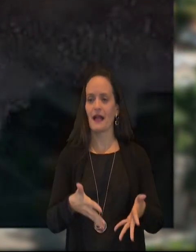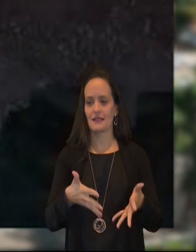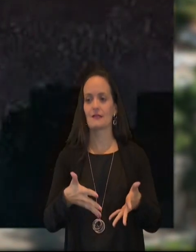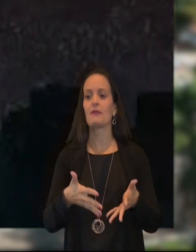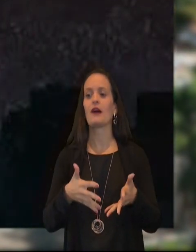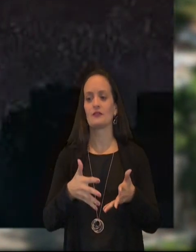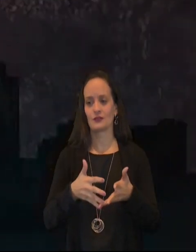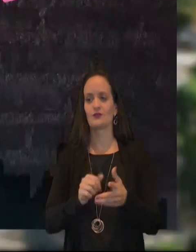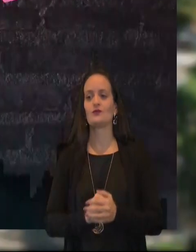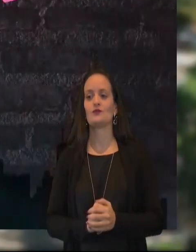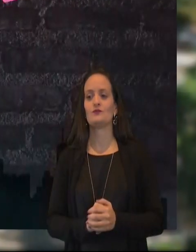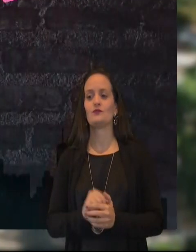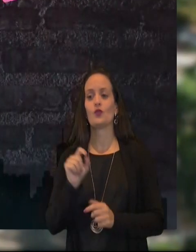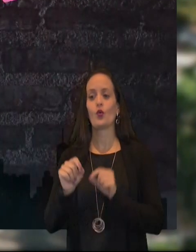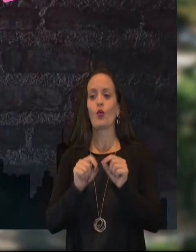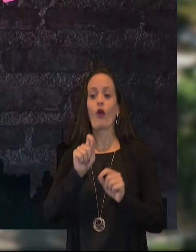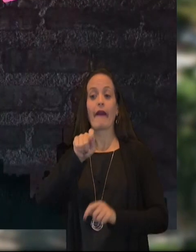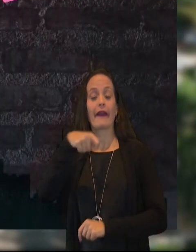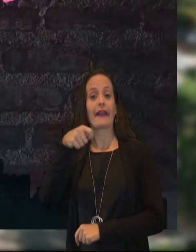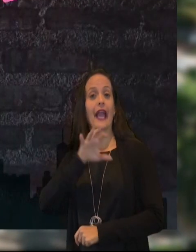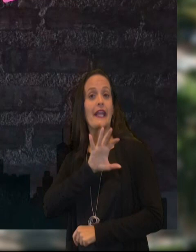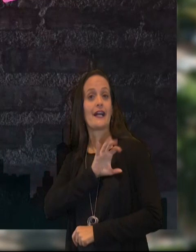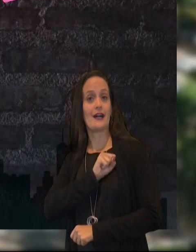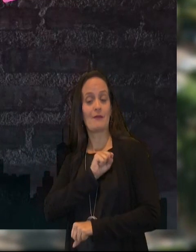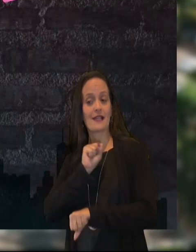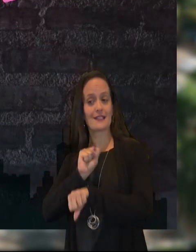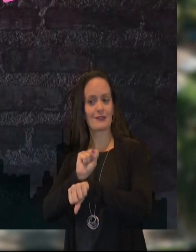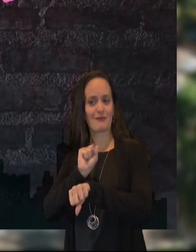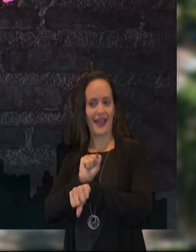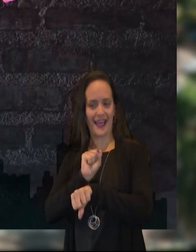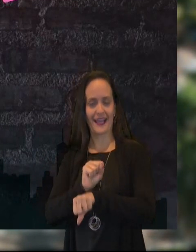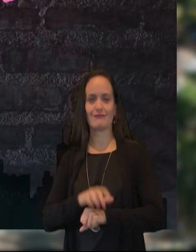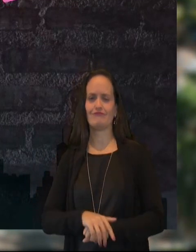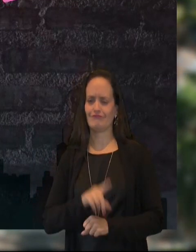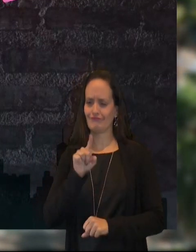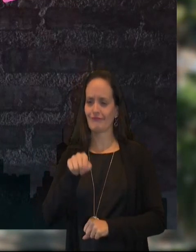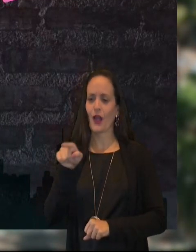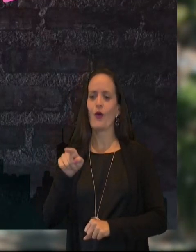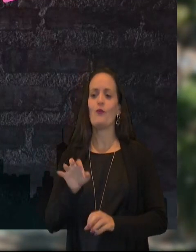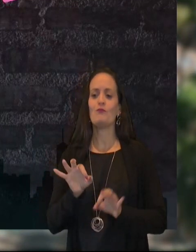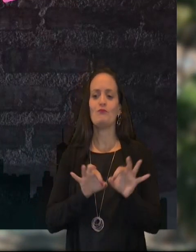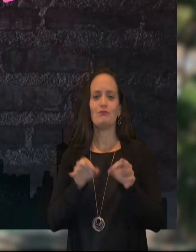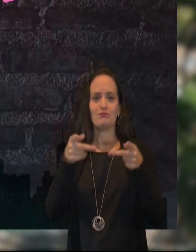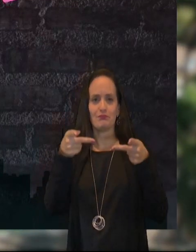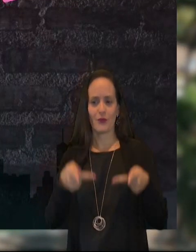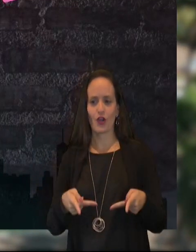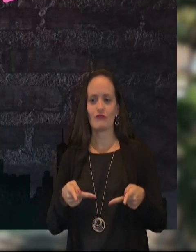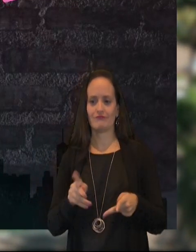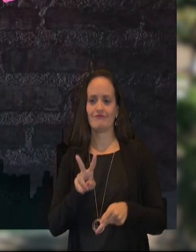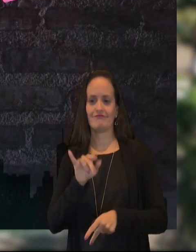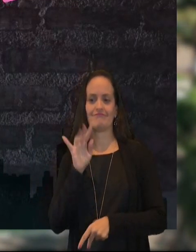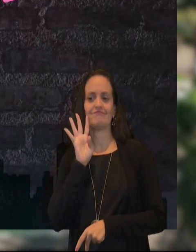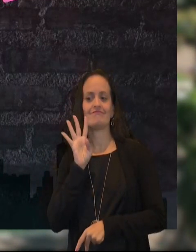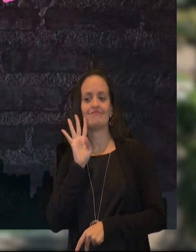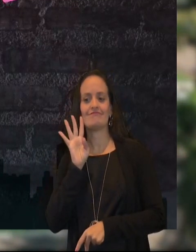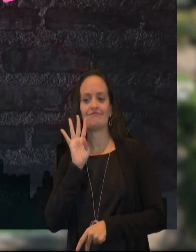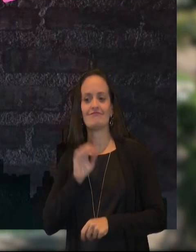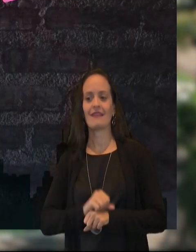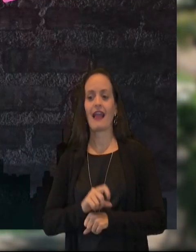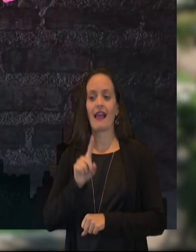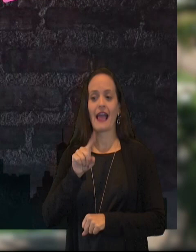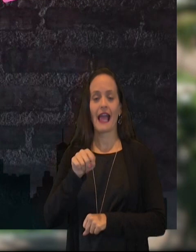uma versão do Quem Ama, Espera. A programação está imperdível e será no auditório Heber